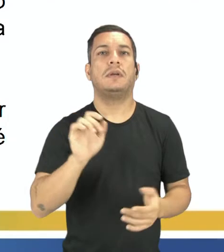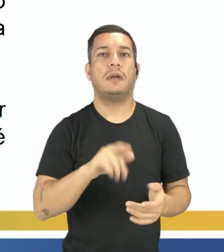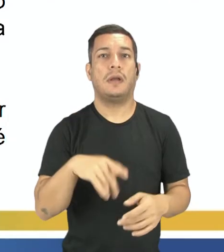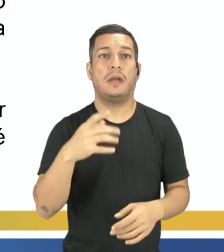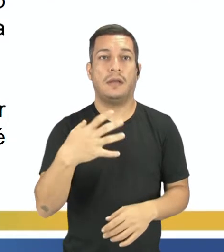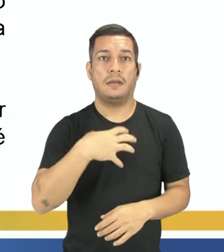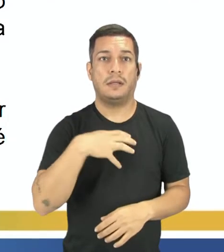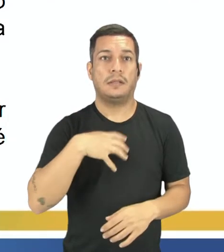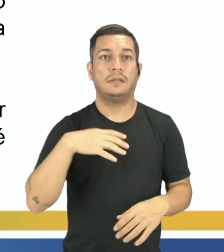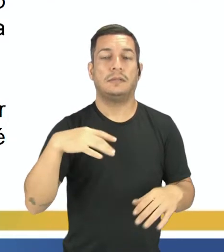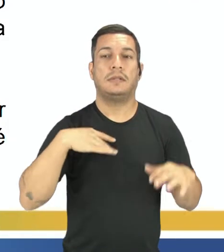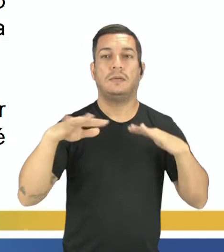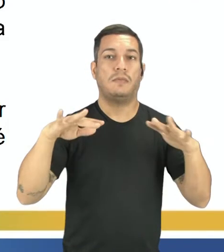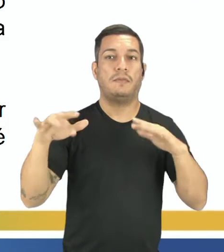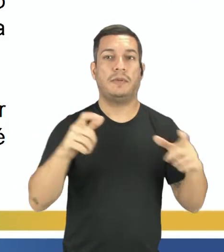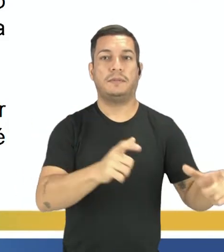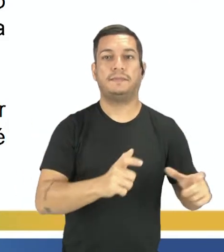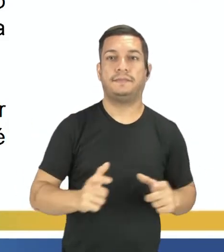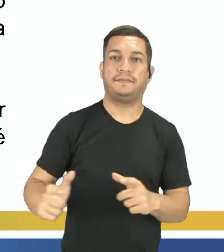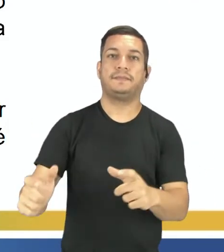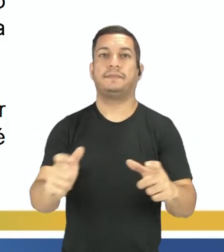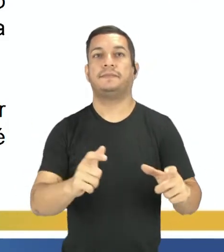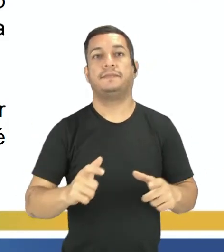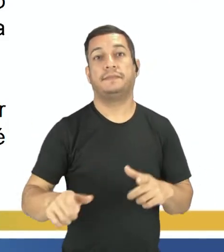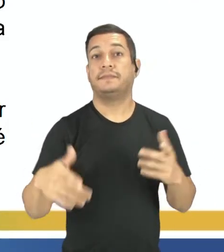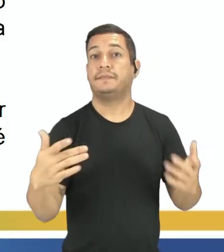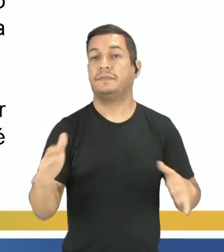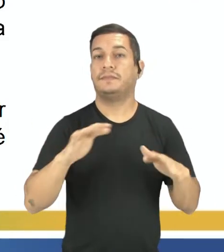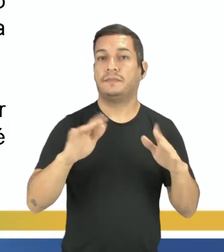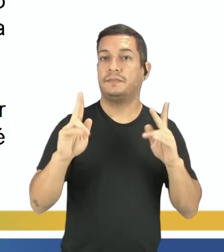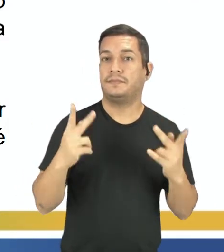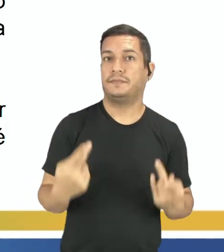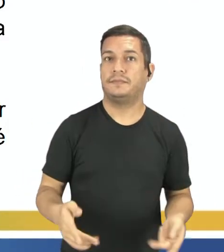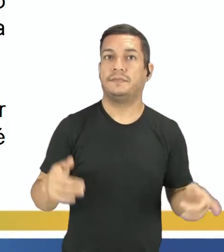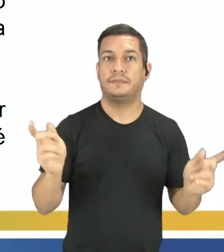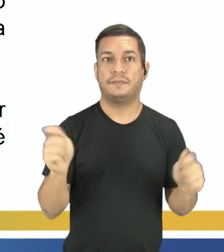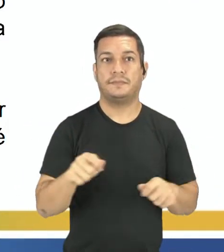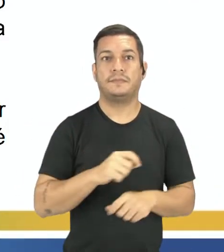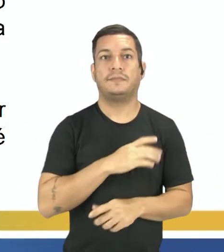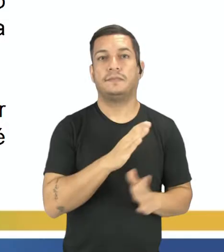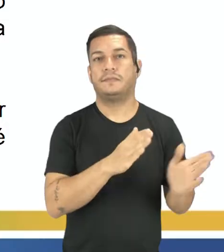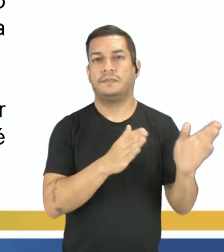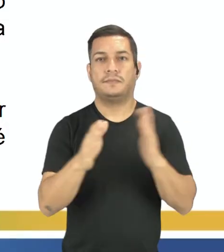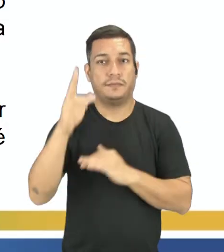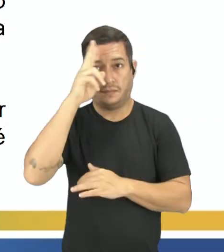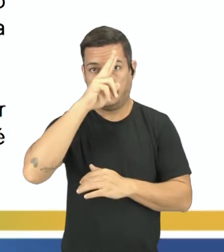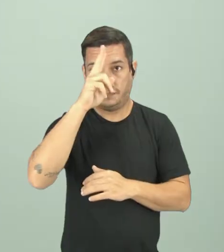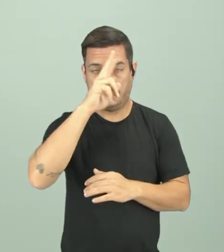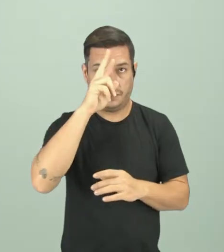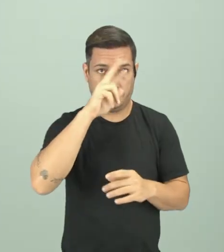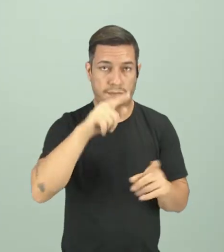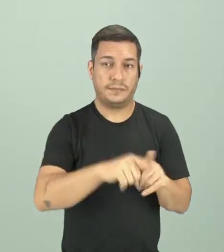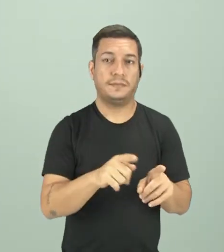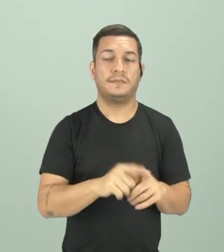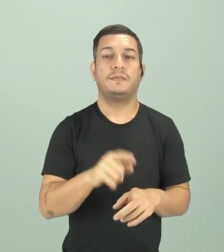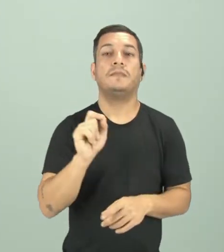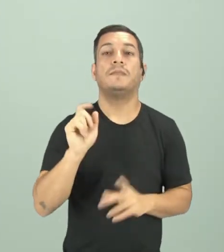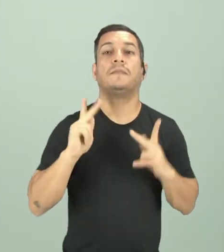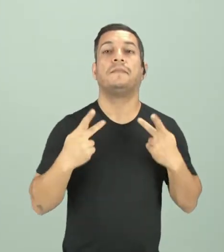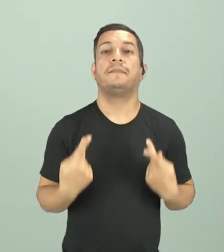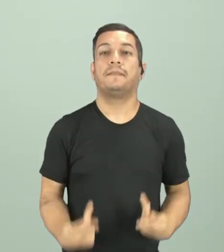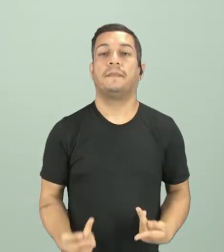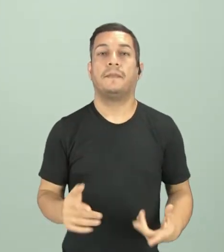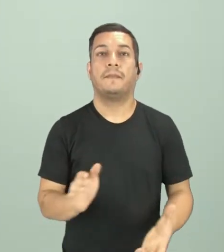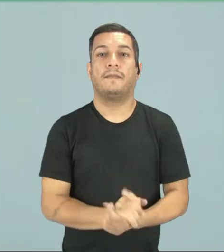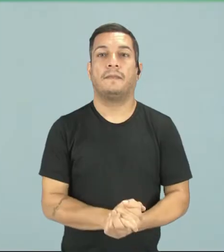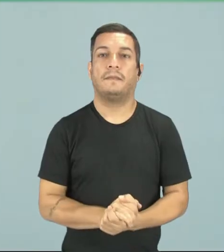É o ato de se movimentar no espaço, ou seja, um movimentar humano que é adquirido ao longo de toda a sua história, de toda a história da